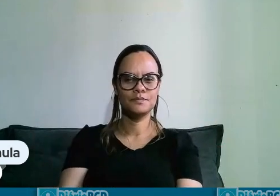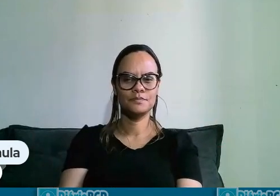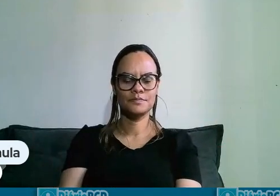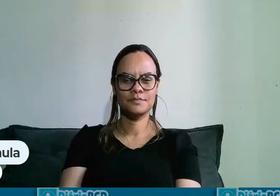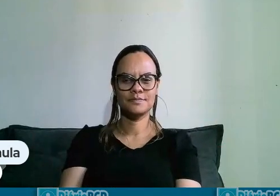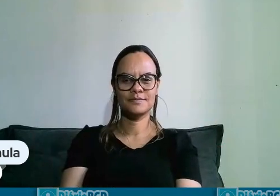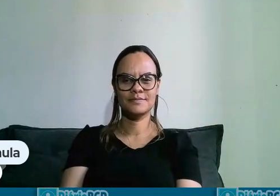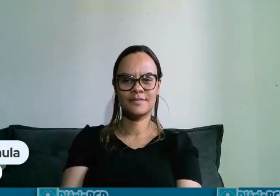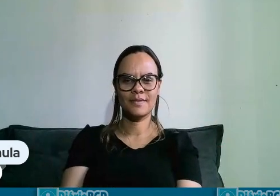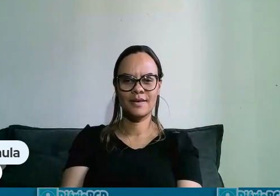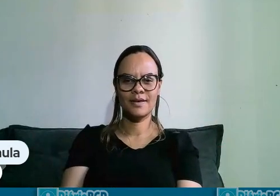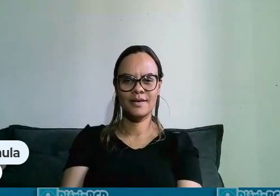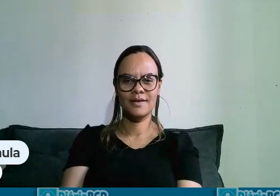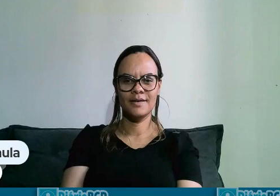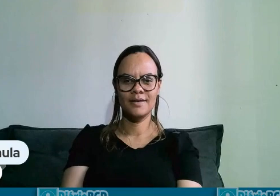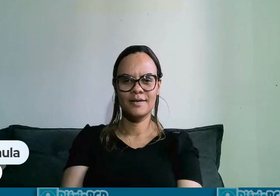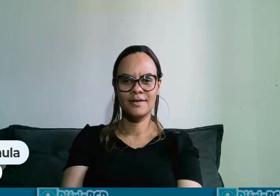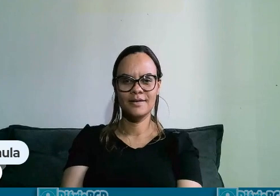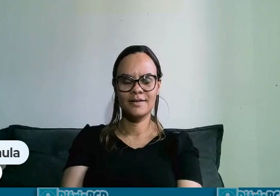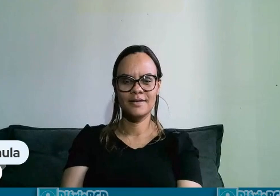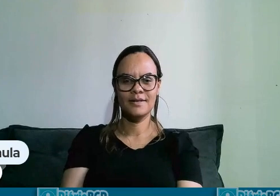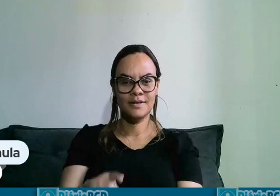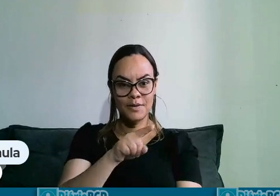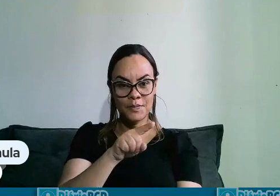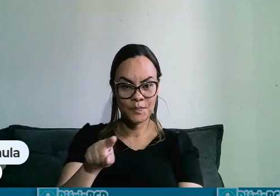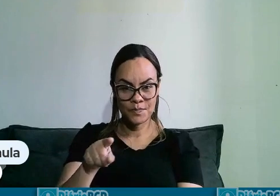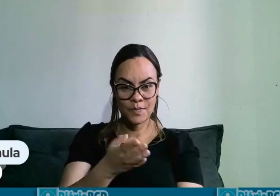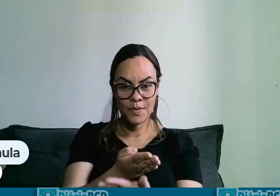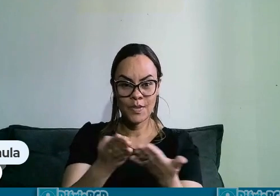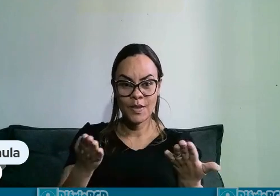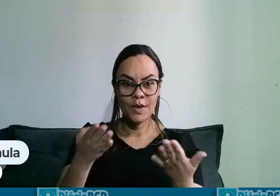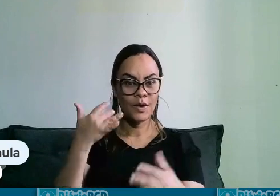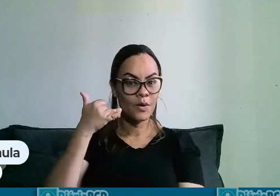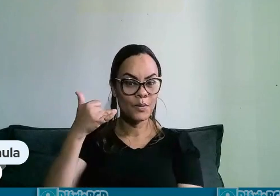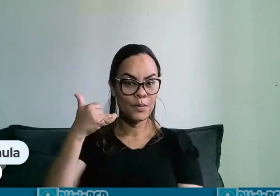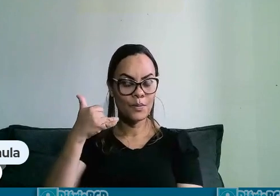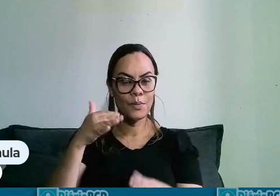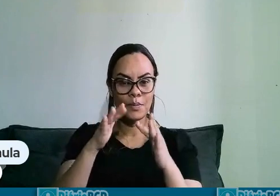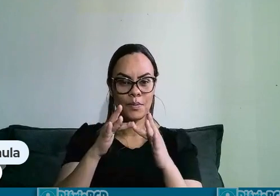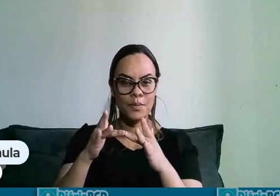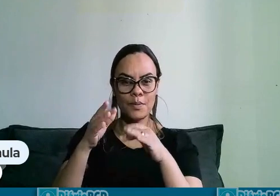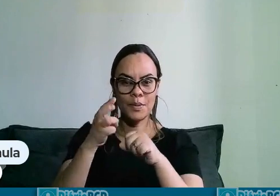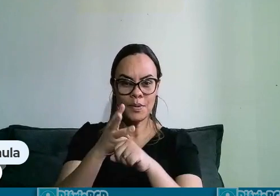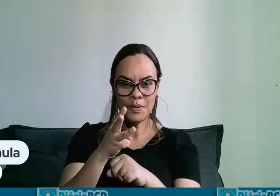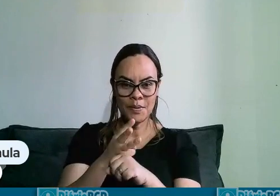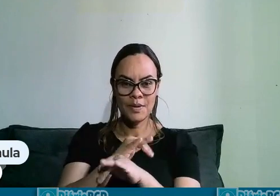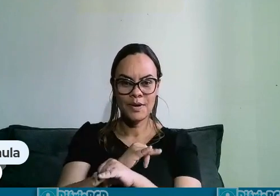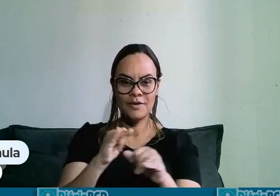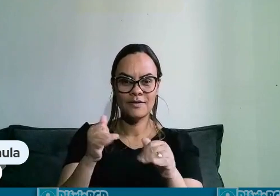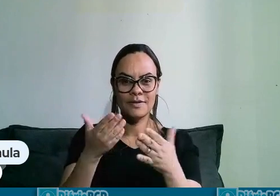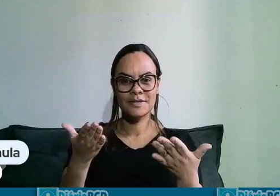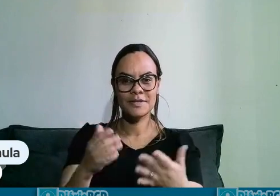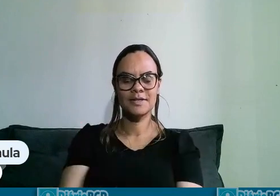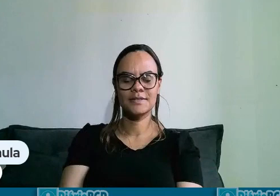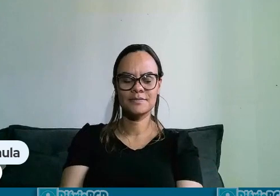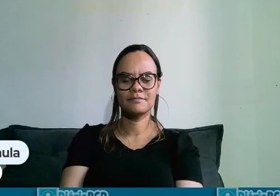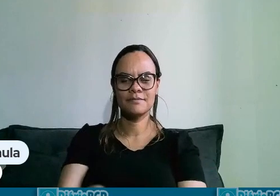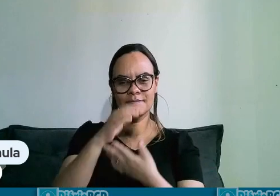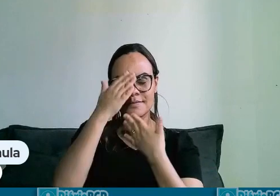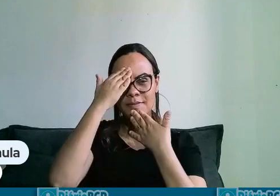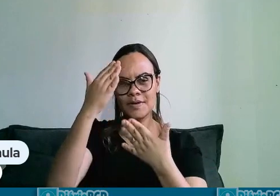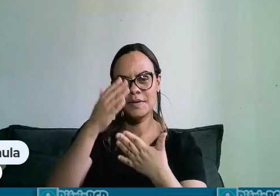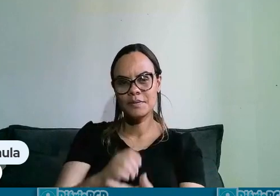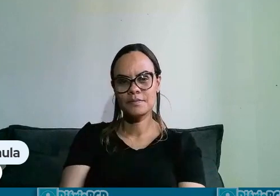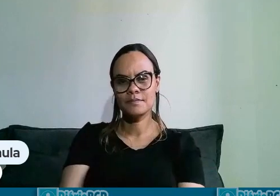os telefones que o doutor René disse. Está aqui na descrição do vídeo, todos os telefones, todas as informações. Doutor René, muitíssimo